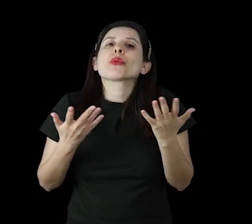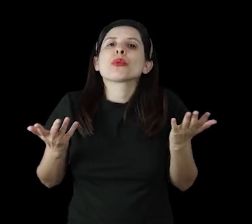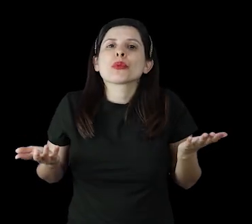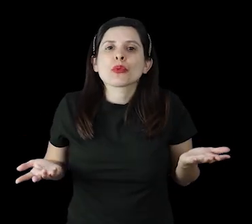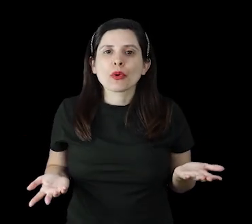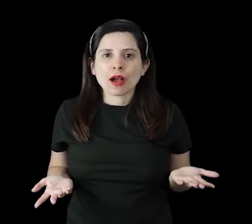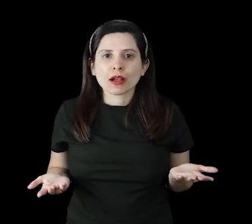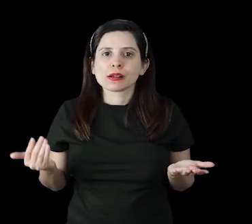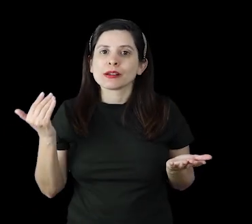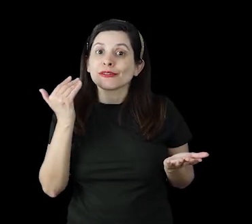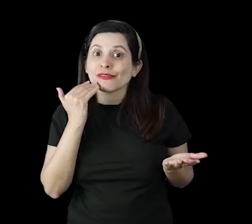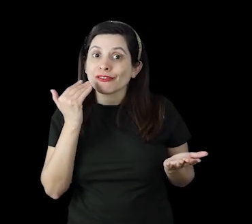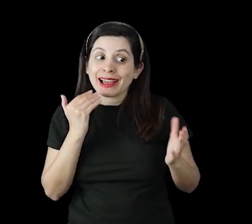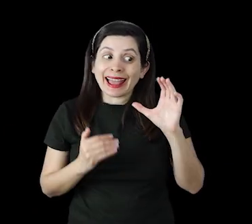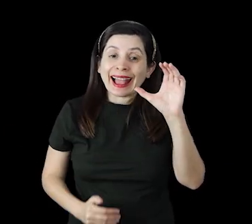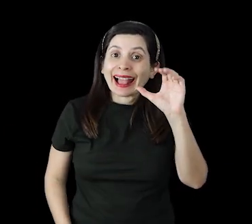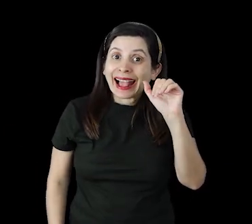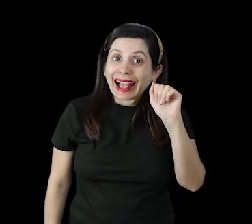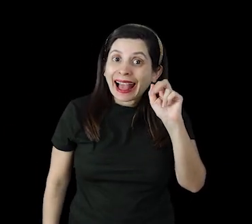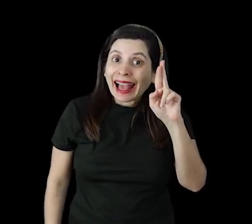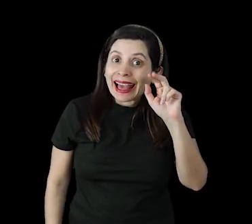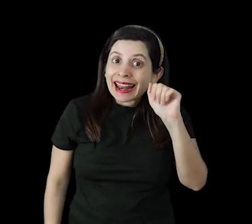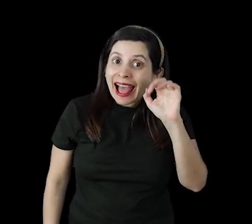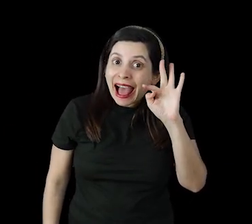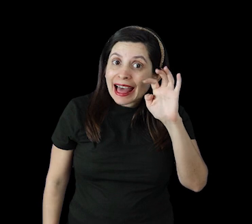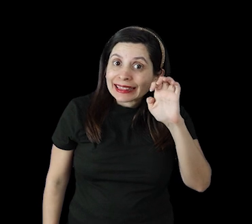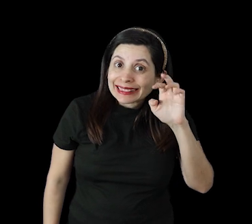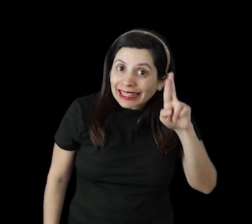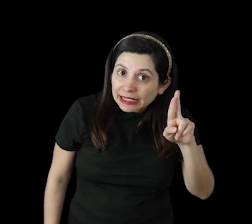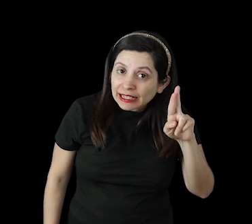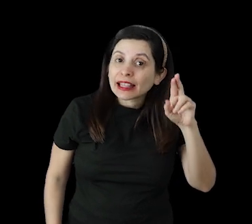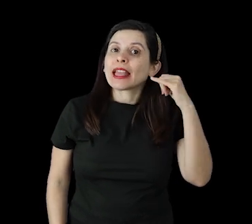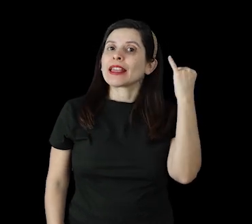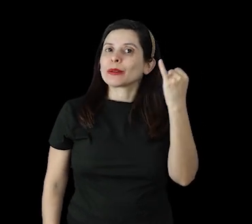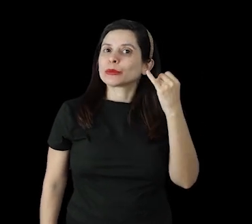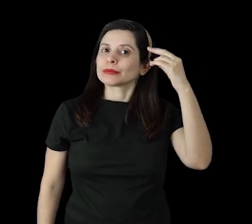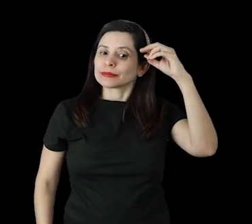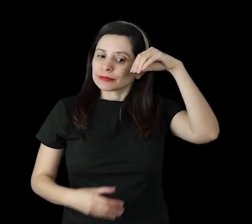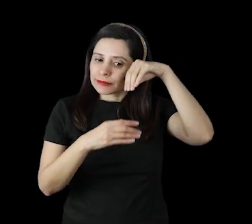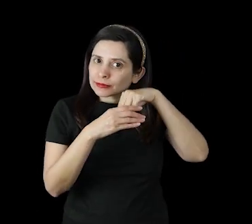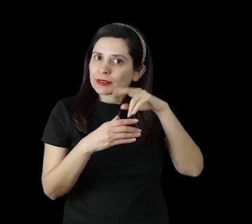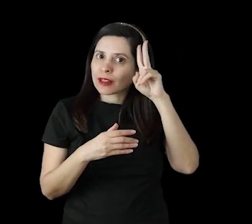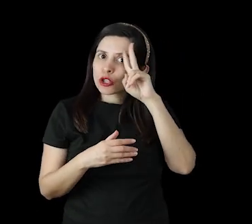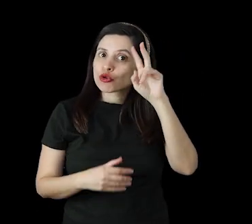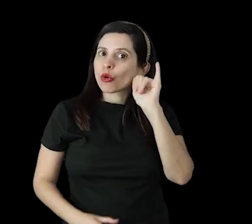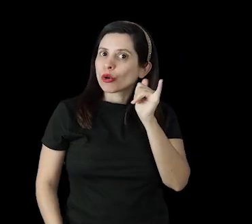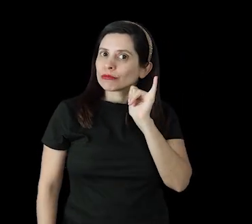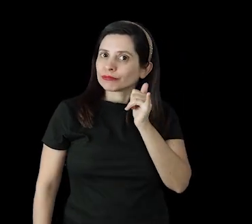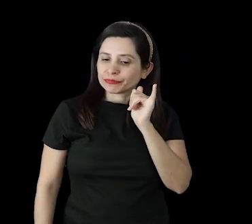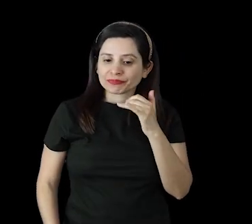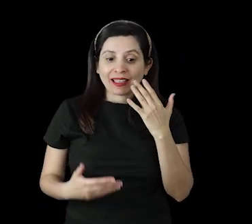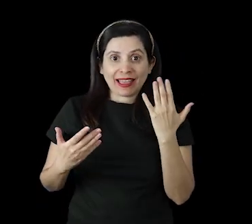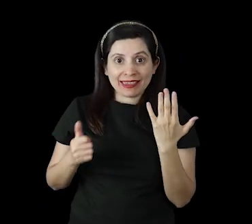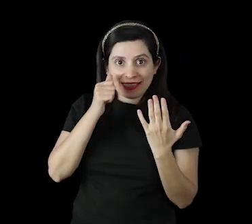quais falhas de caráter importam na história que a gente está contando. E aí ela